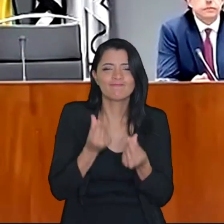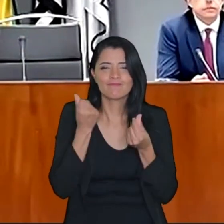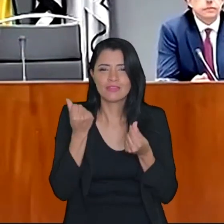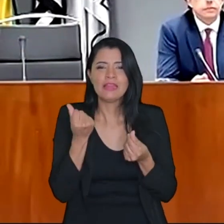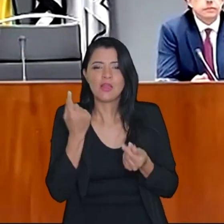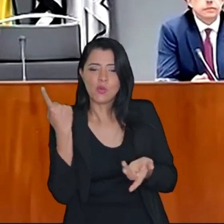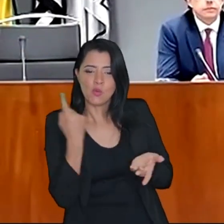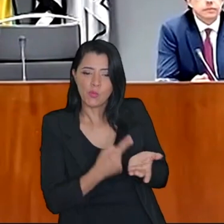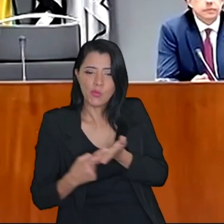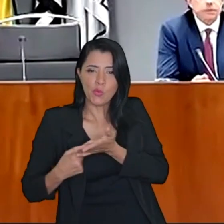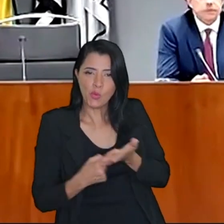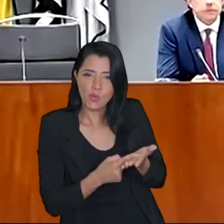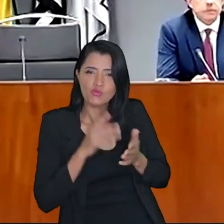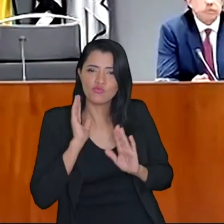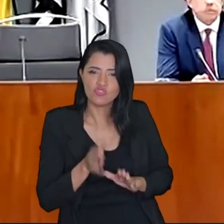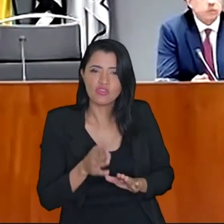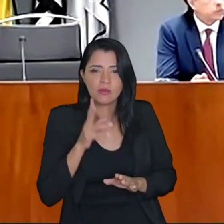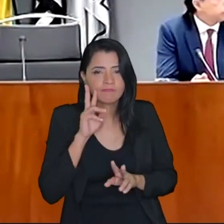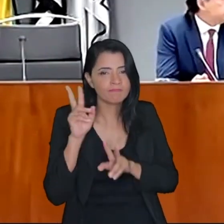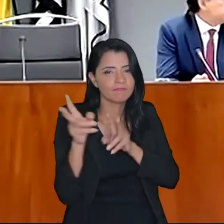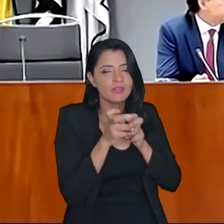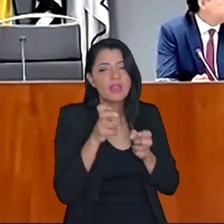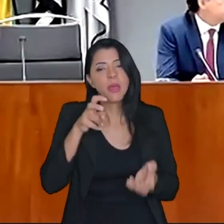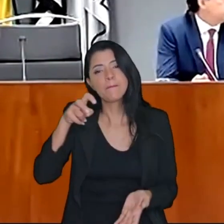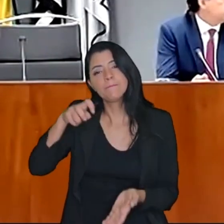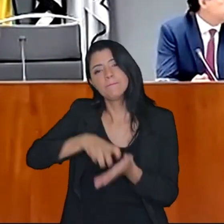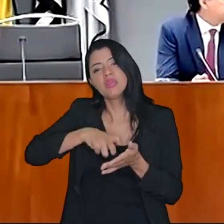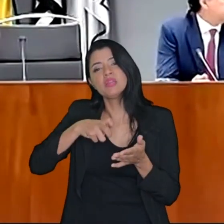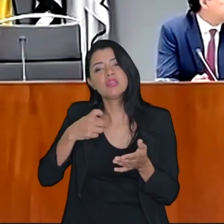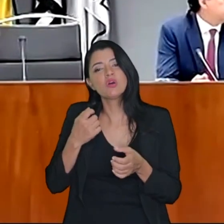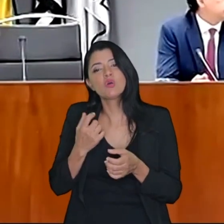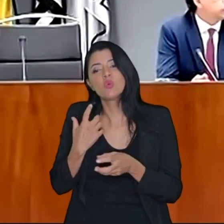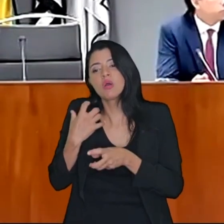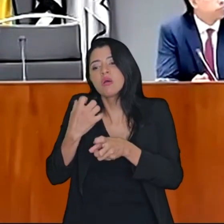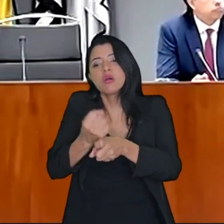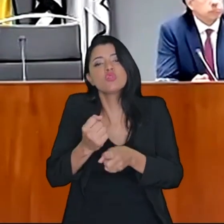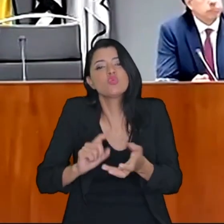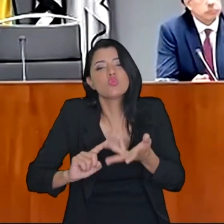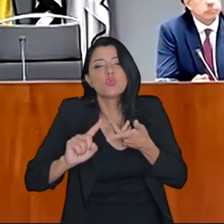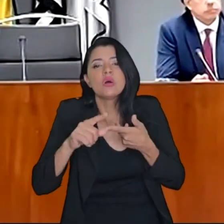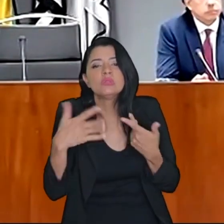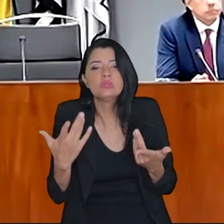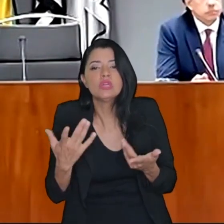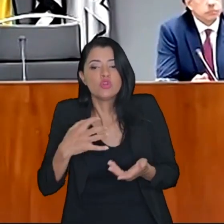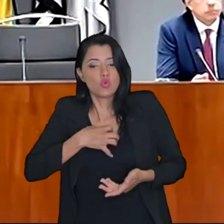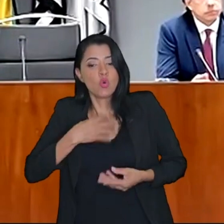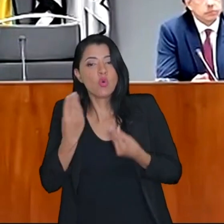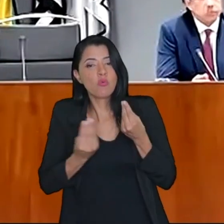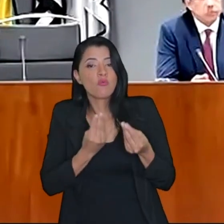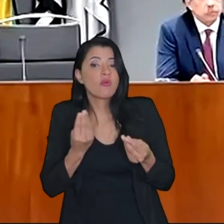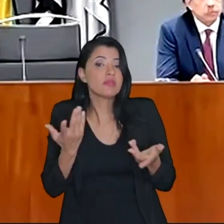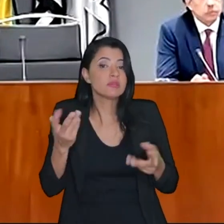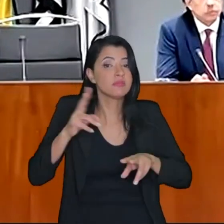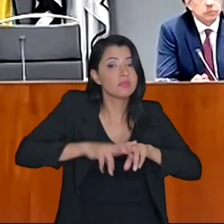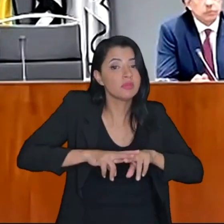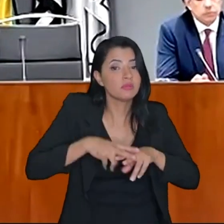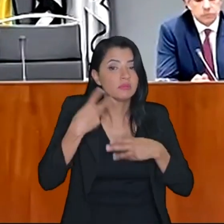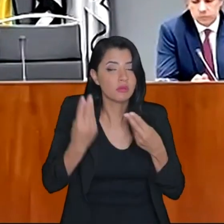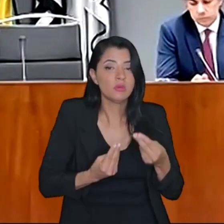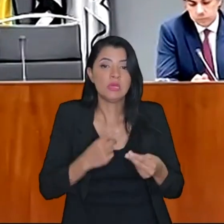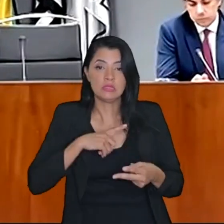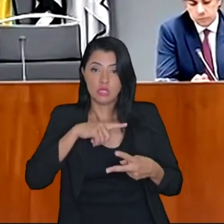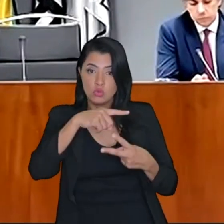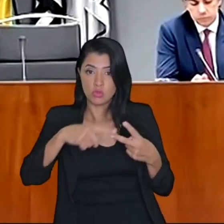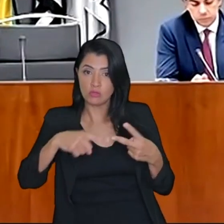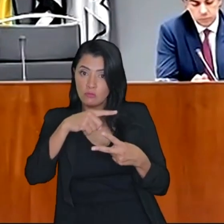um acordo de colaboração já prevendo a pena, o tamanho da pena e a forma de cumprimento dessa pena. Porque eu tenho duas